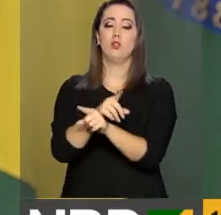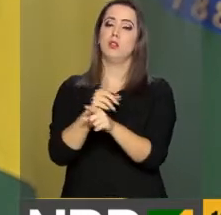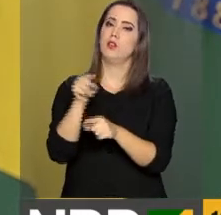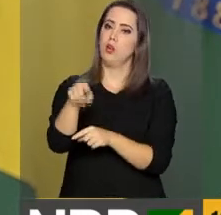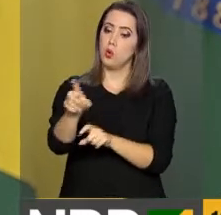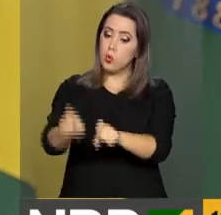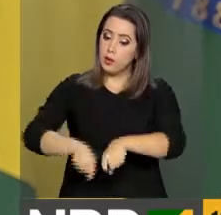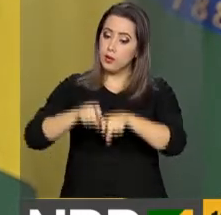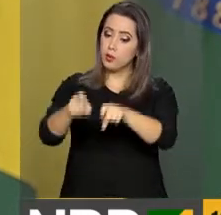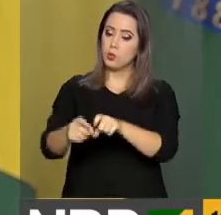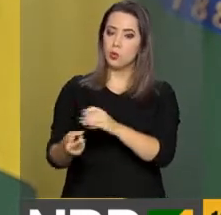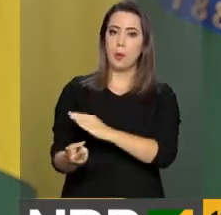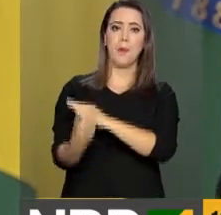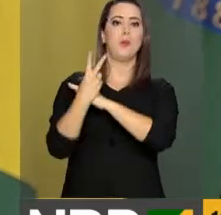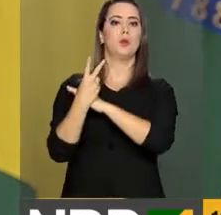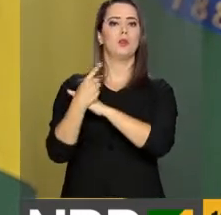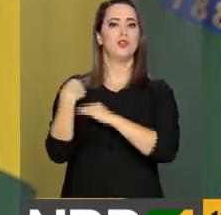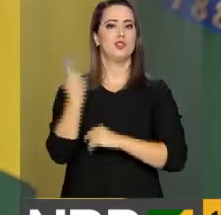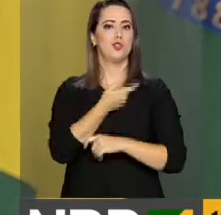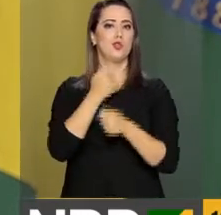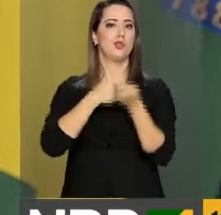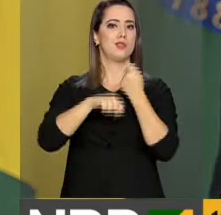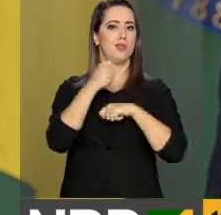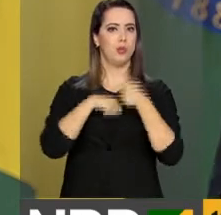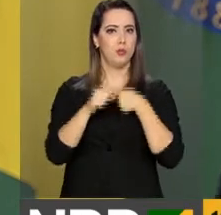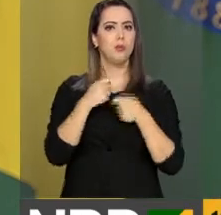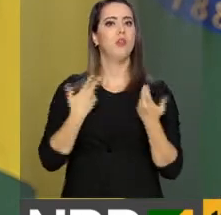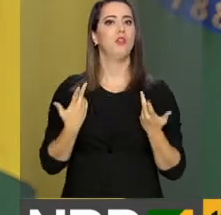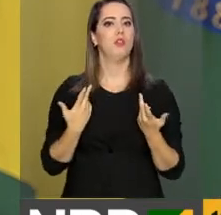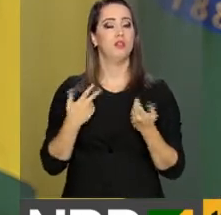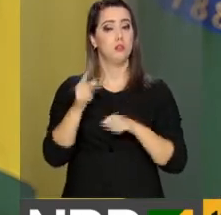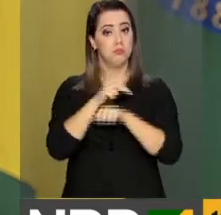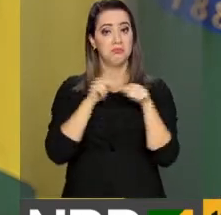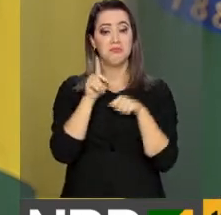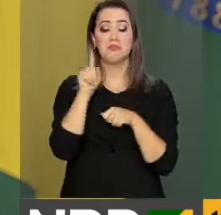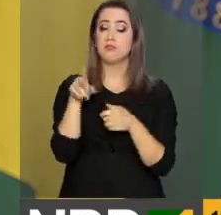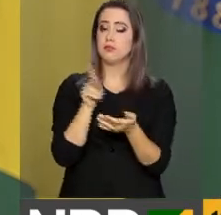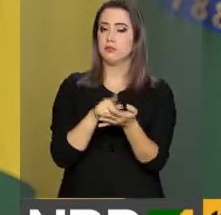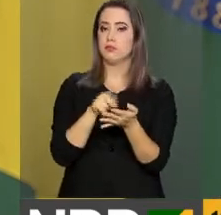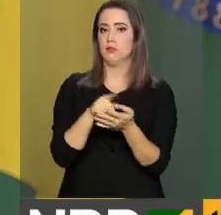os ruralistas, é que protegem a economia do país. Essa é a grande verdade.